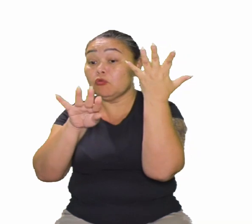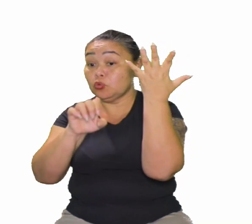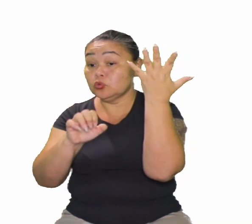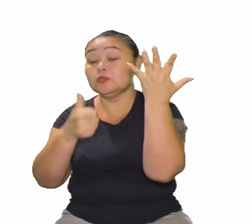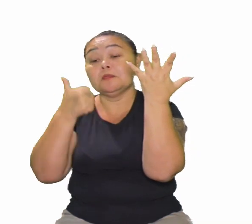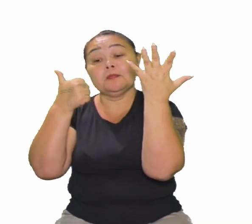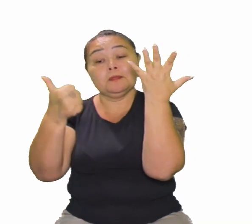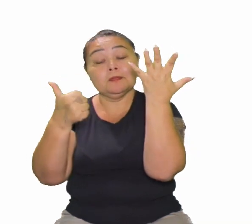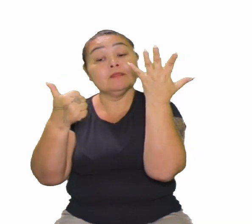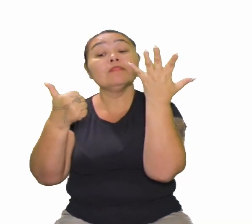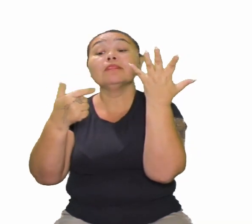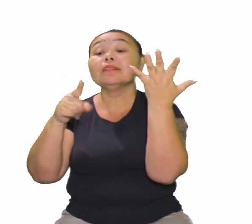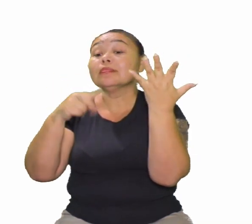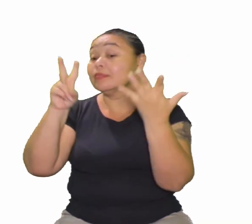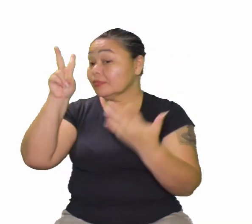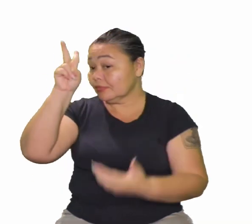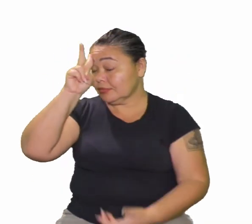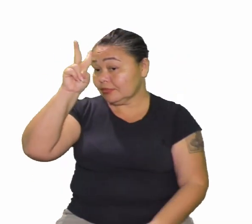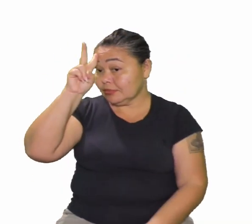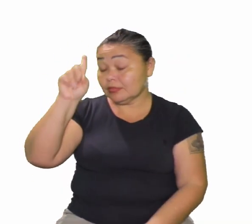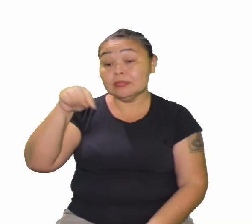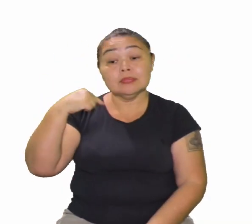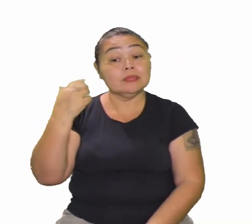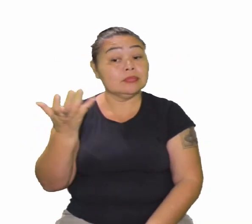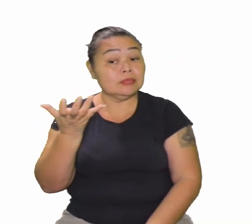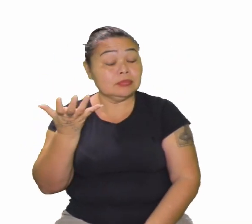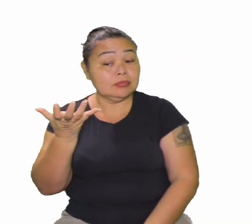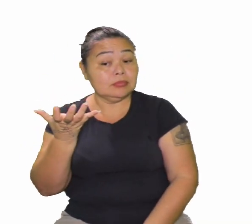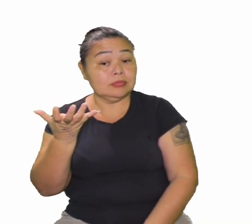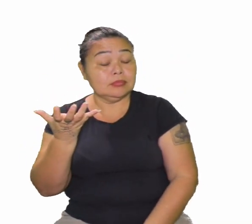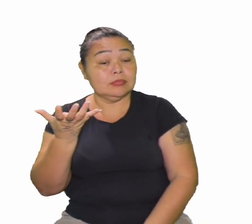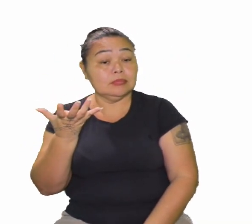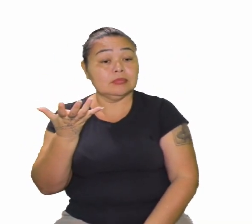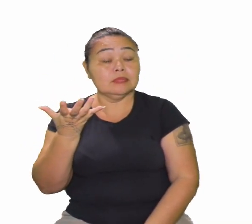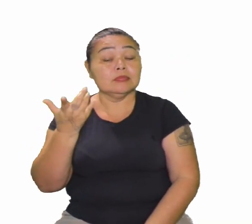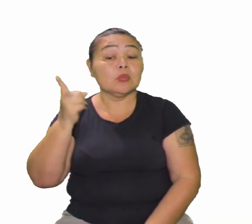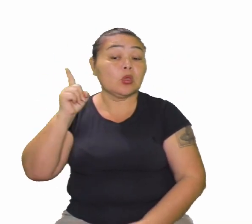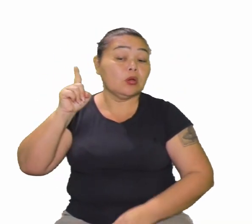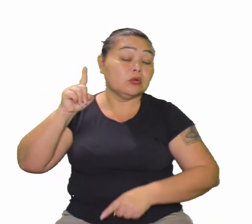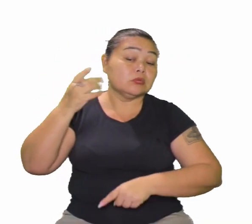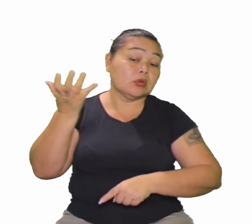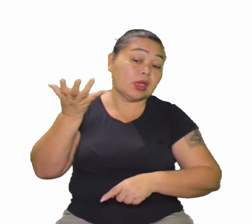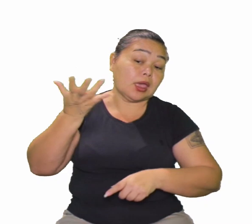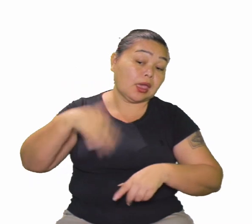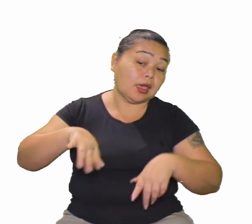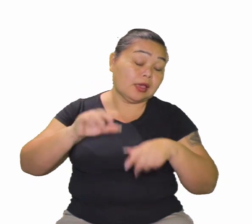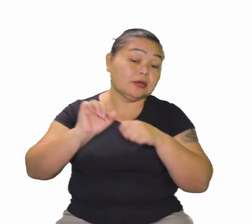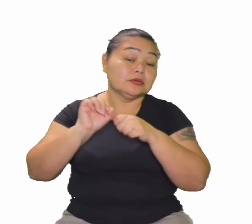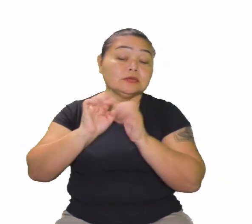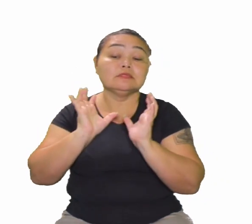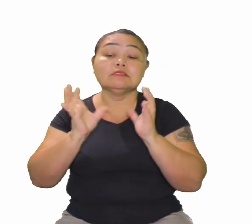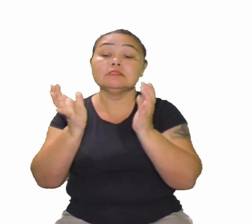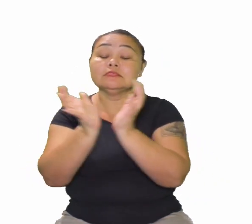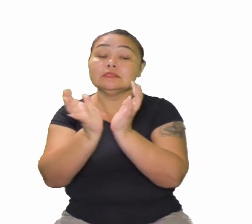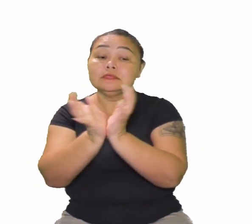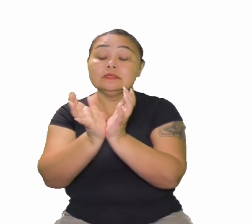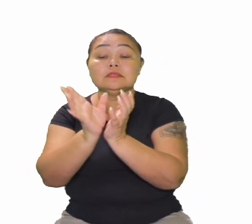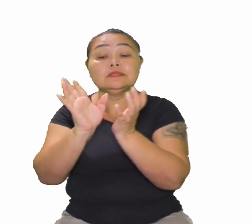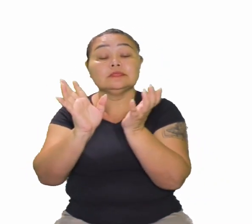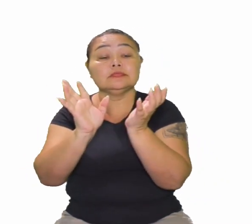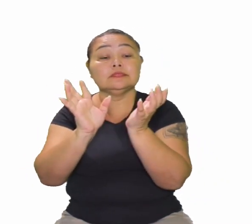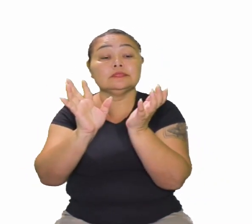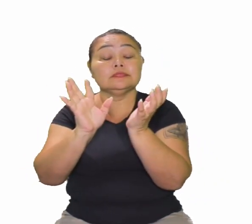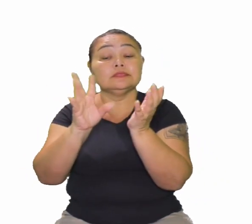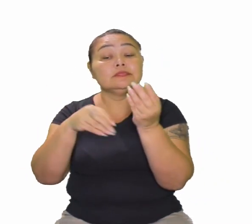aí, a gente vai lembrar que se a gente não quer a produção ou quer que essa espécie me sirva como